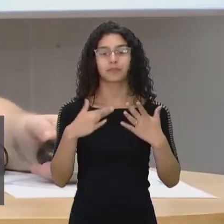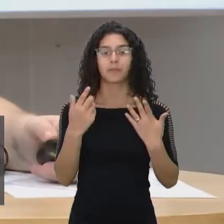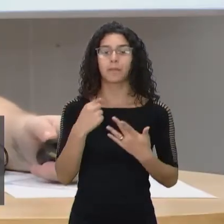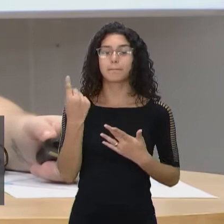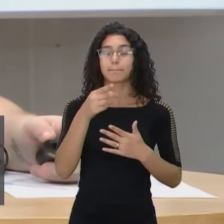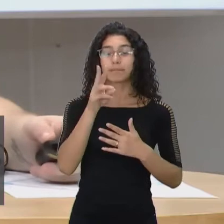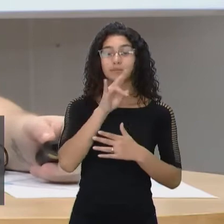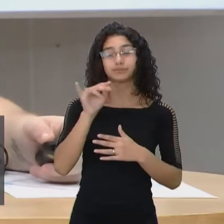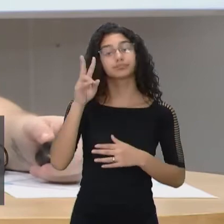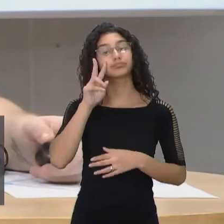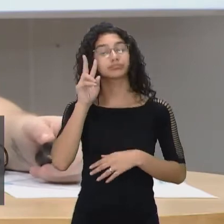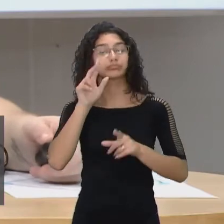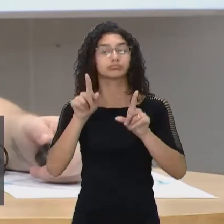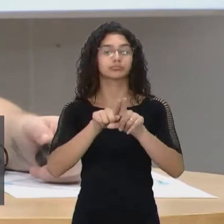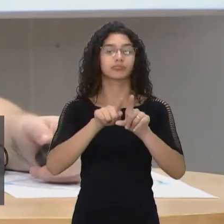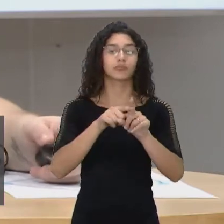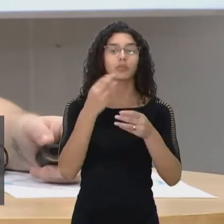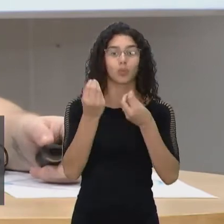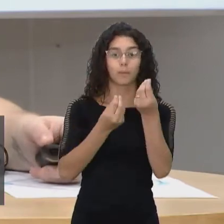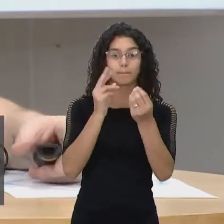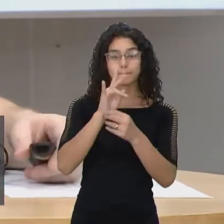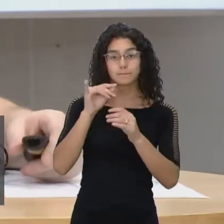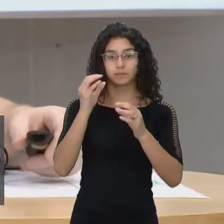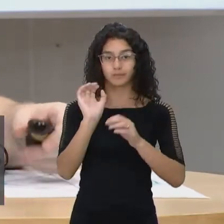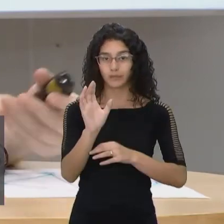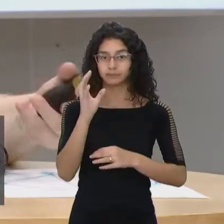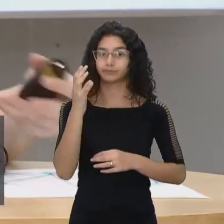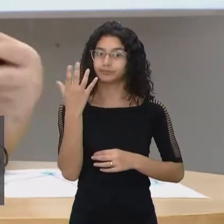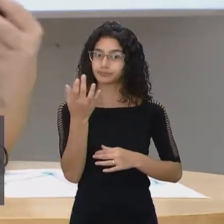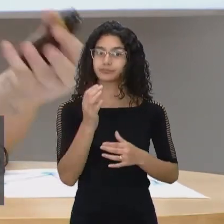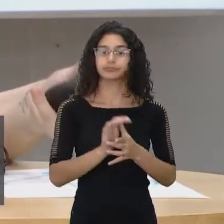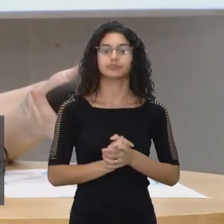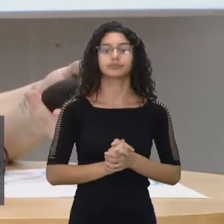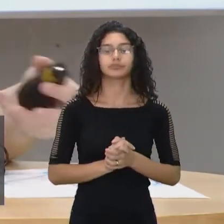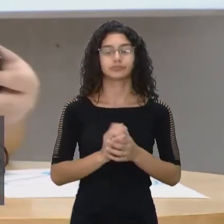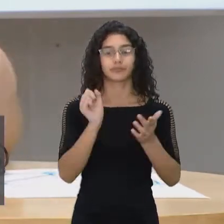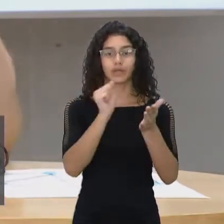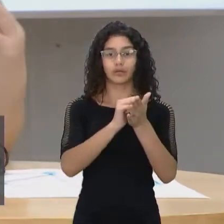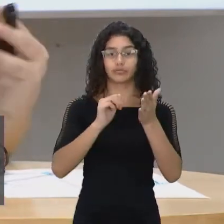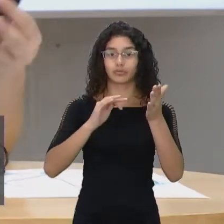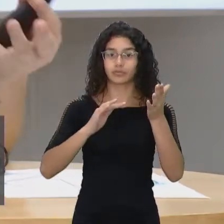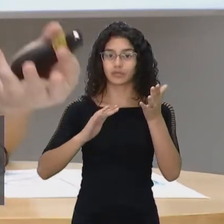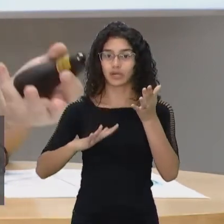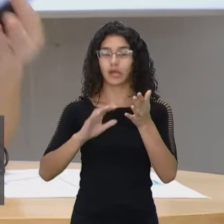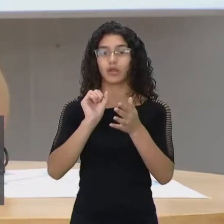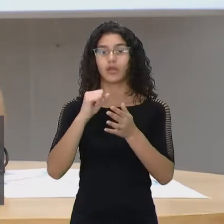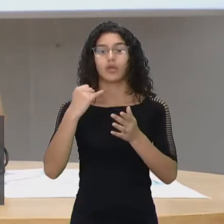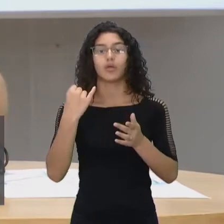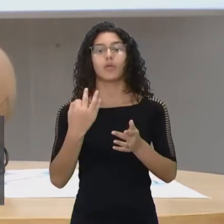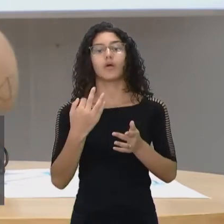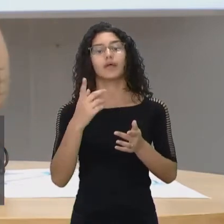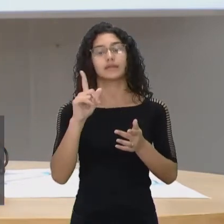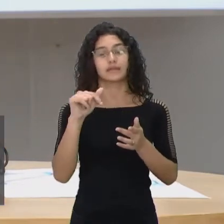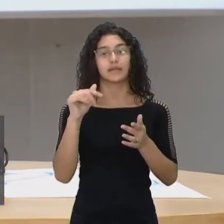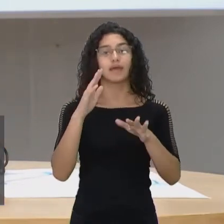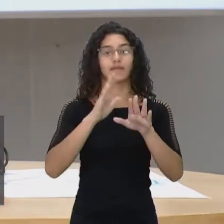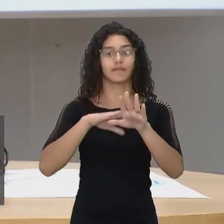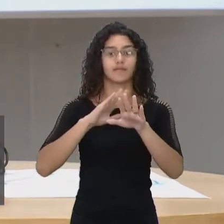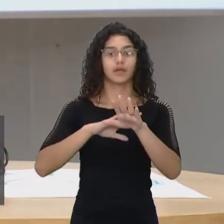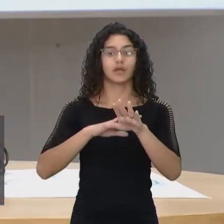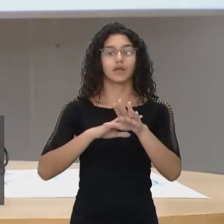agora que vocês relembraram, então, esse funcionamento, né, do componente em atividades, as quais, por sua vez, subdivididas